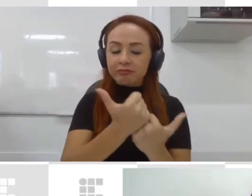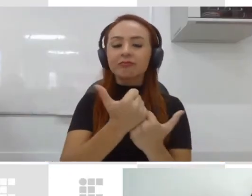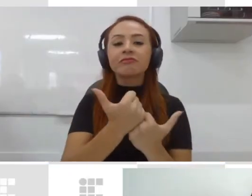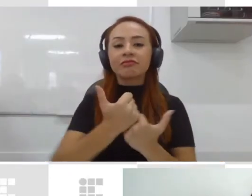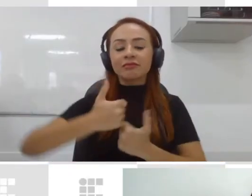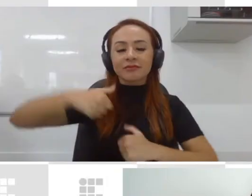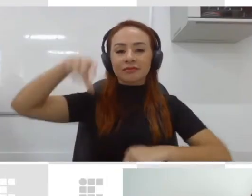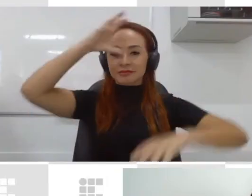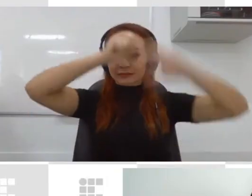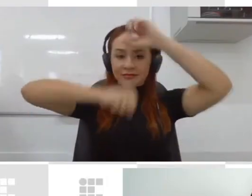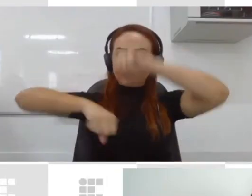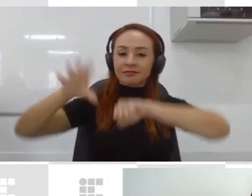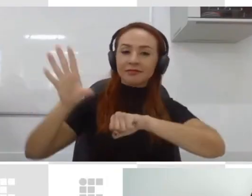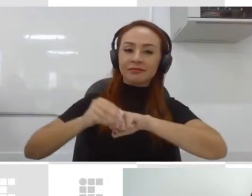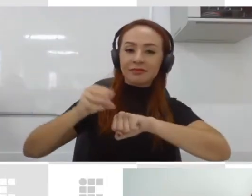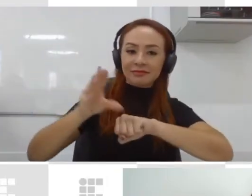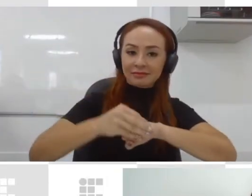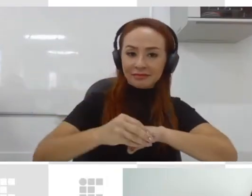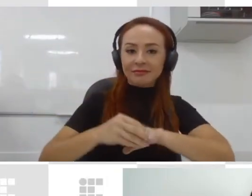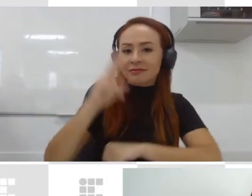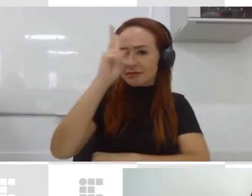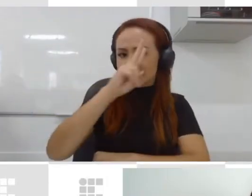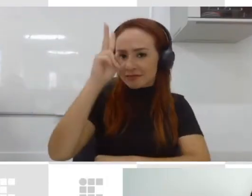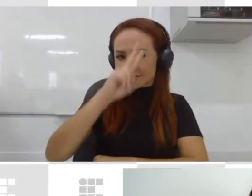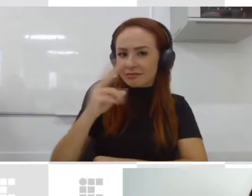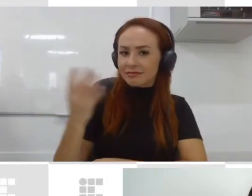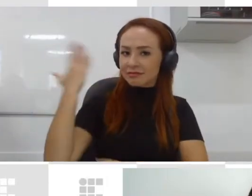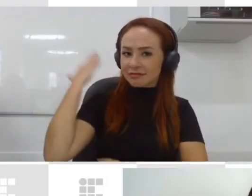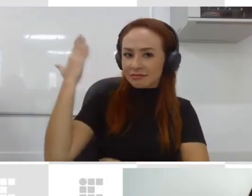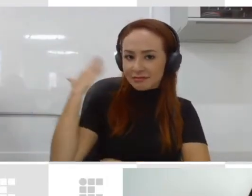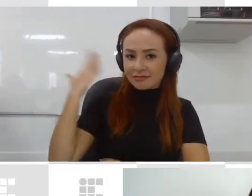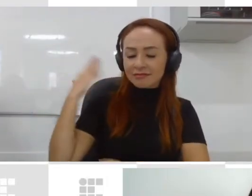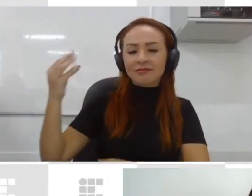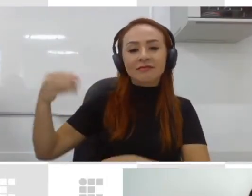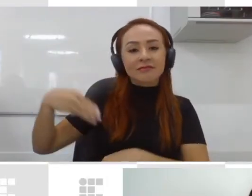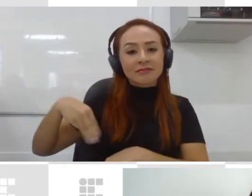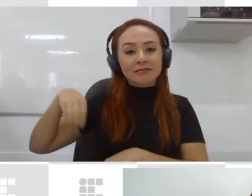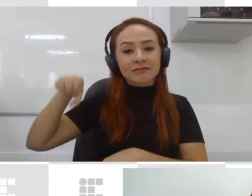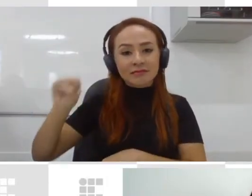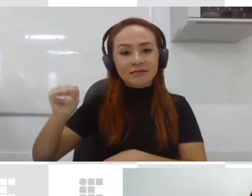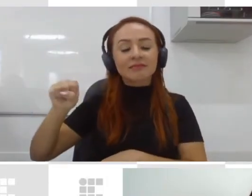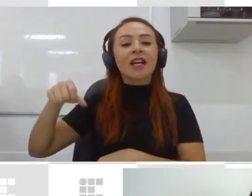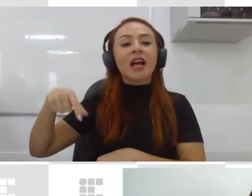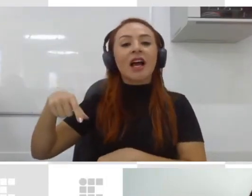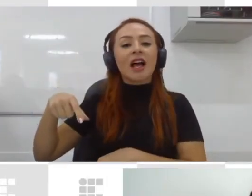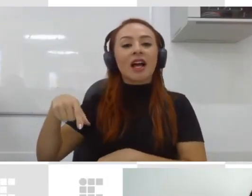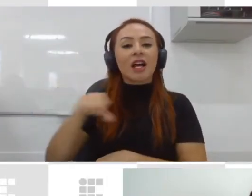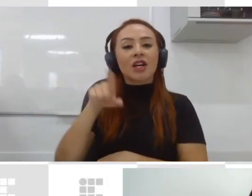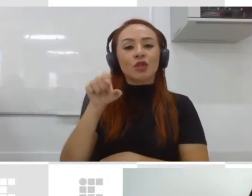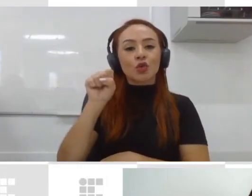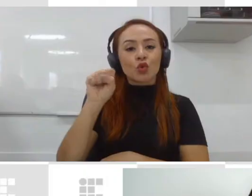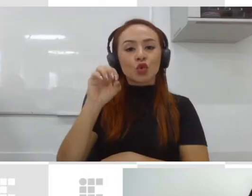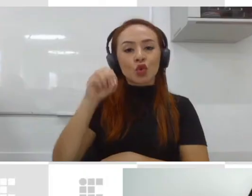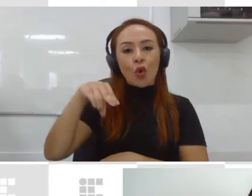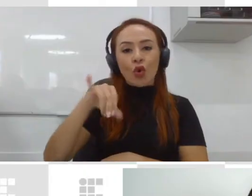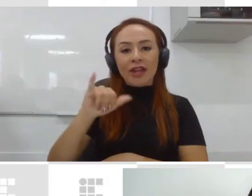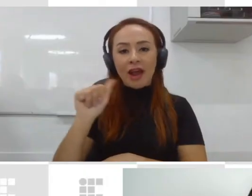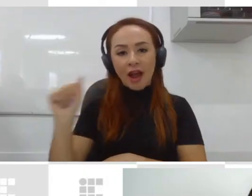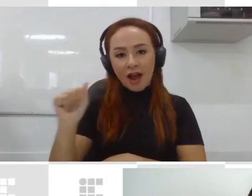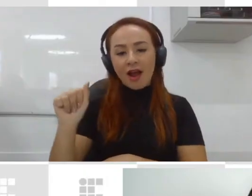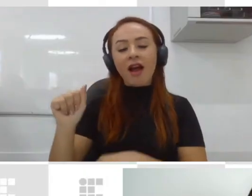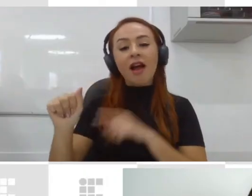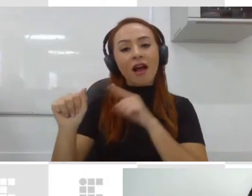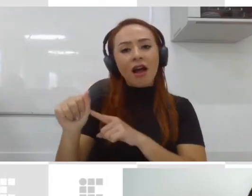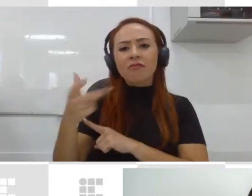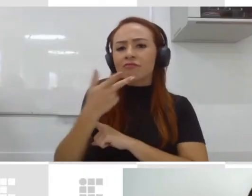das palavras da nossa ministra dos povos originários, a Sônia Guajajara, né? Quando ela diz que nenhuma